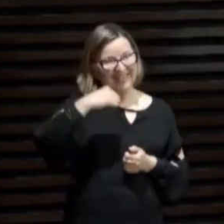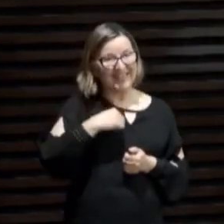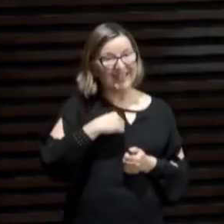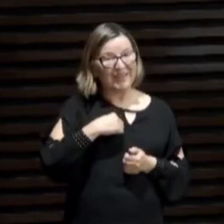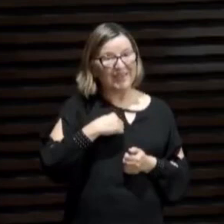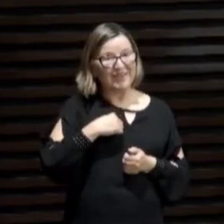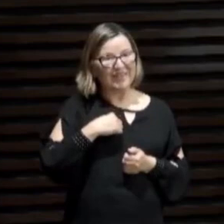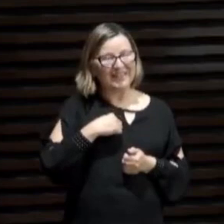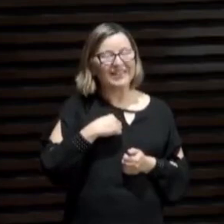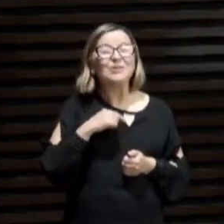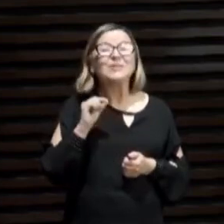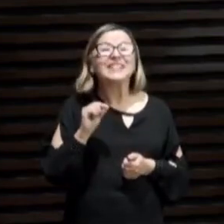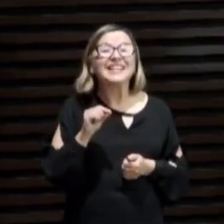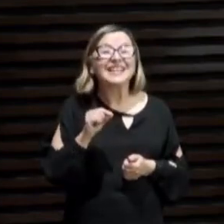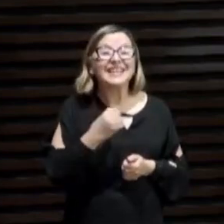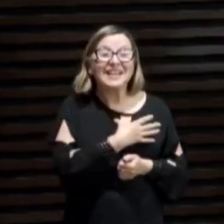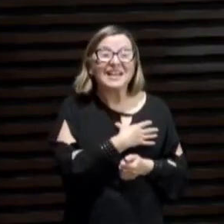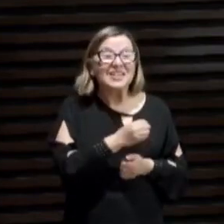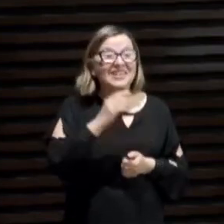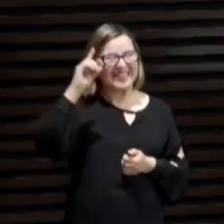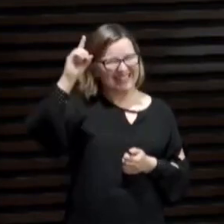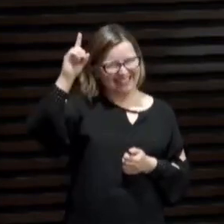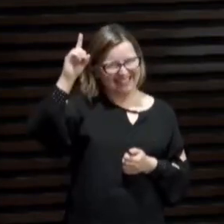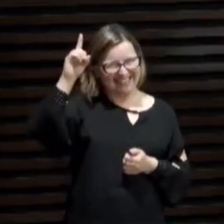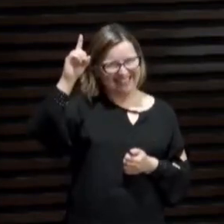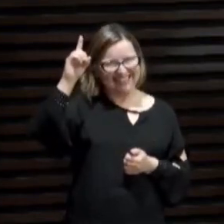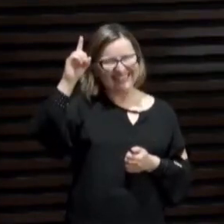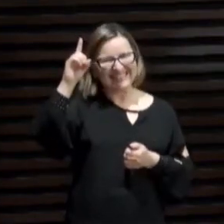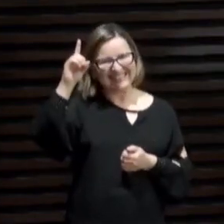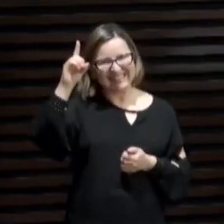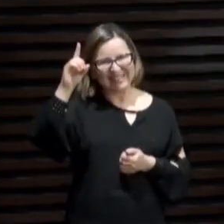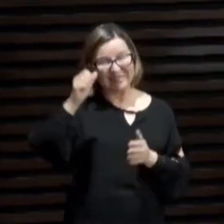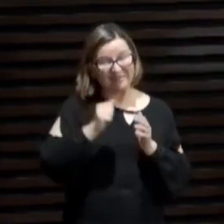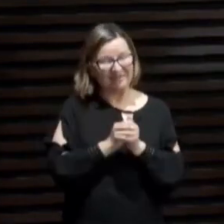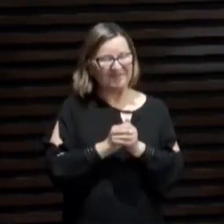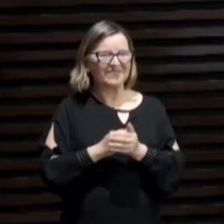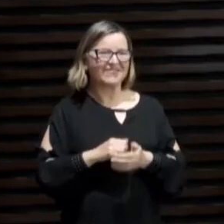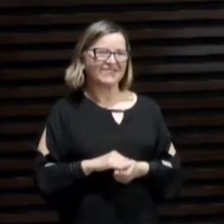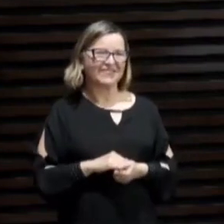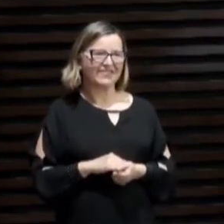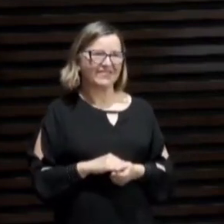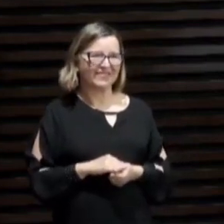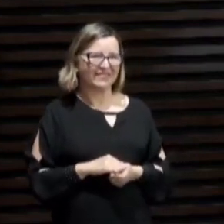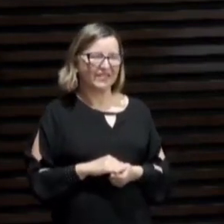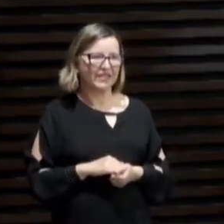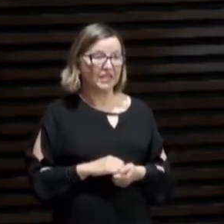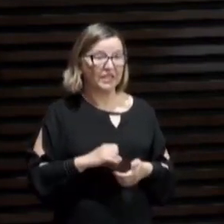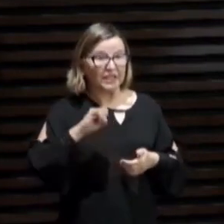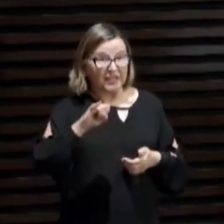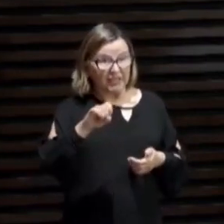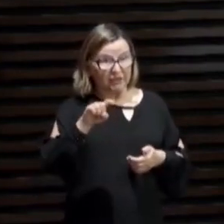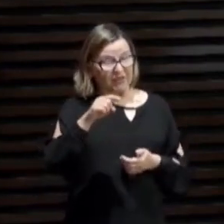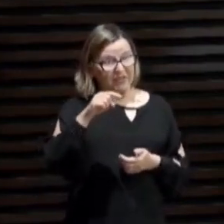sou o quê? Filho de Deus. Você não tem certeza ainda do